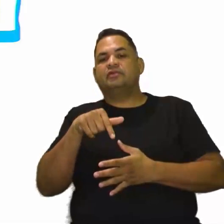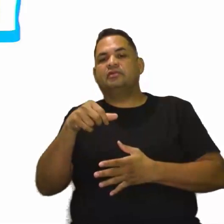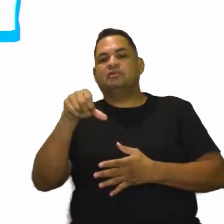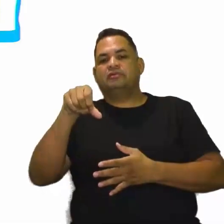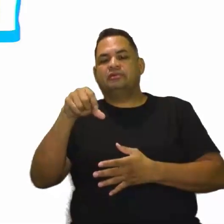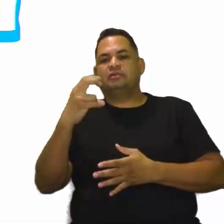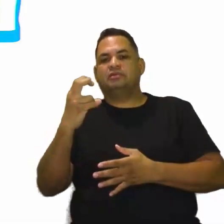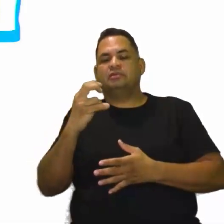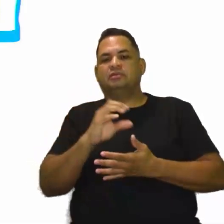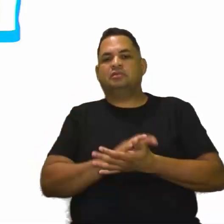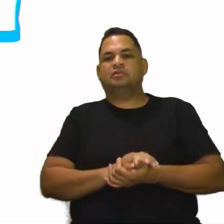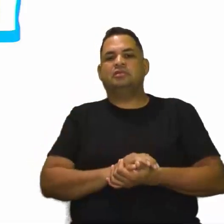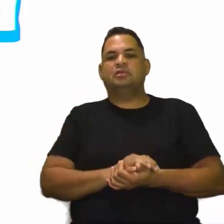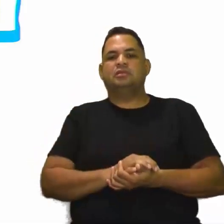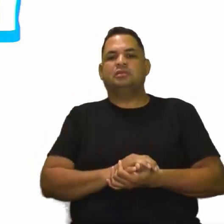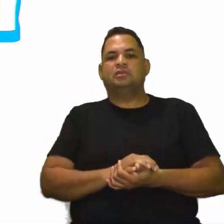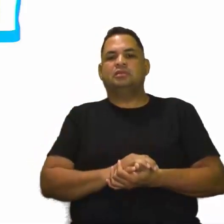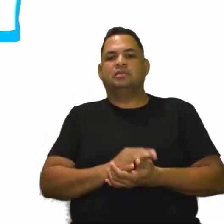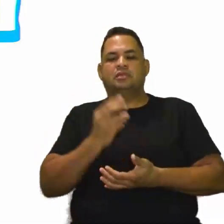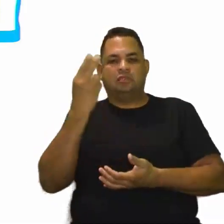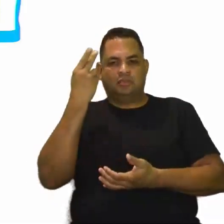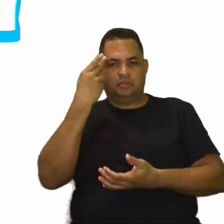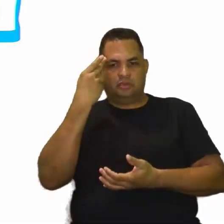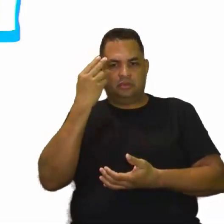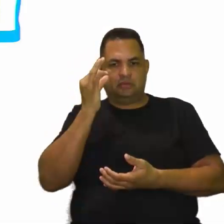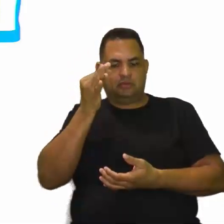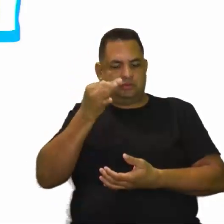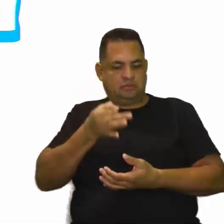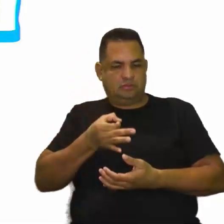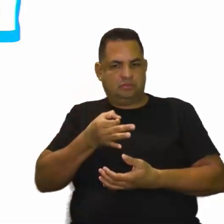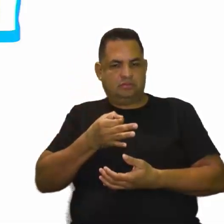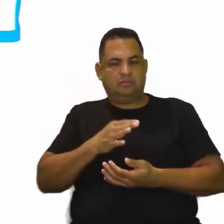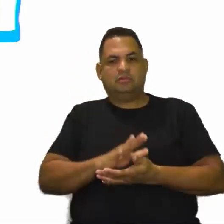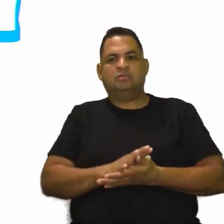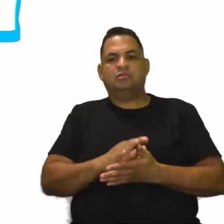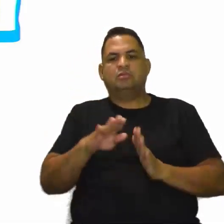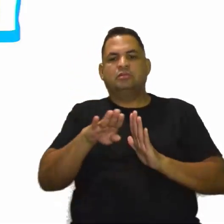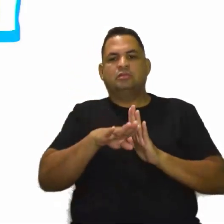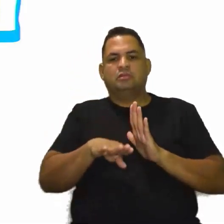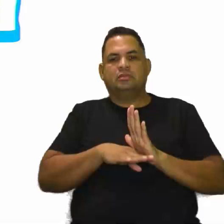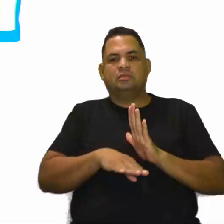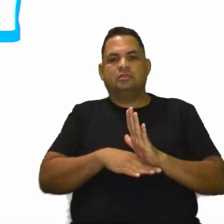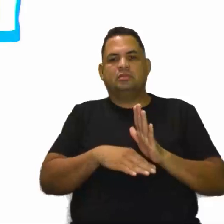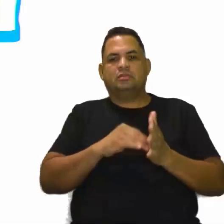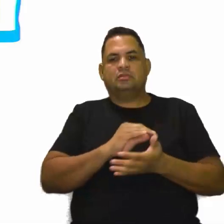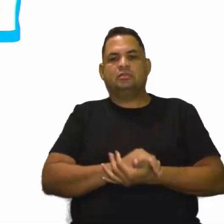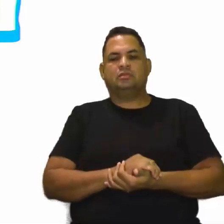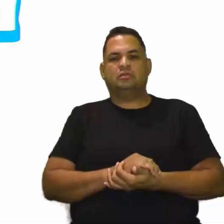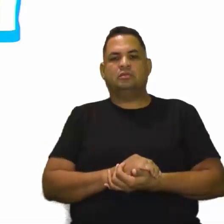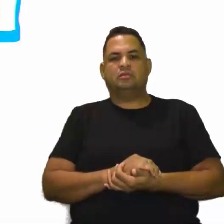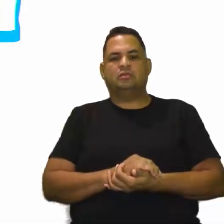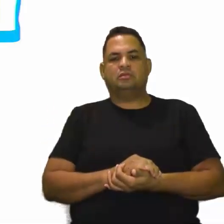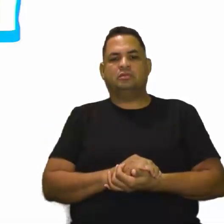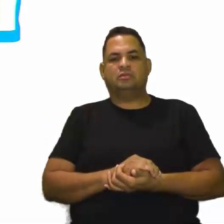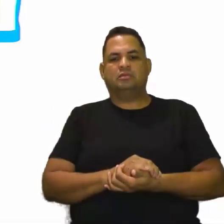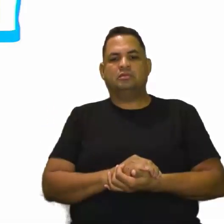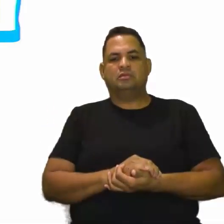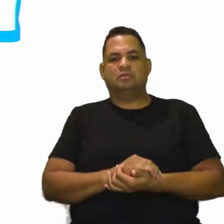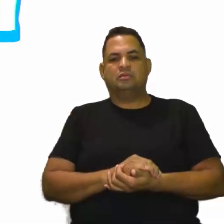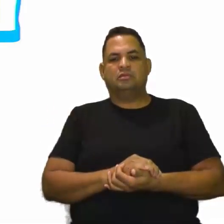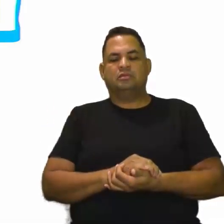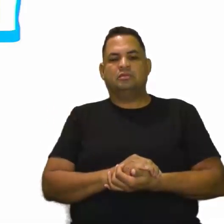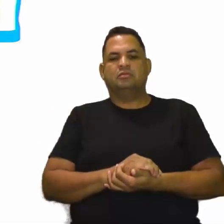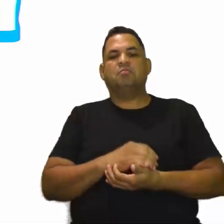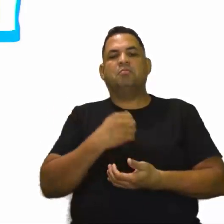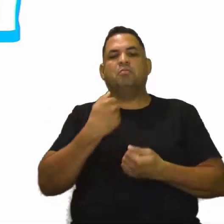25,95. Então, ele é normal, é adequada a classificação do IMC do João. Então, eu